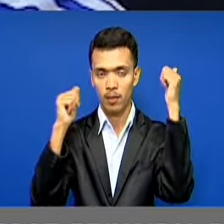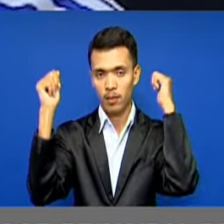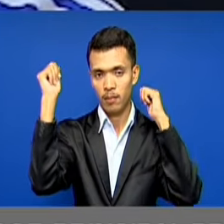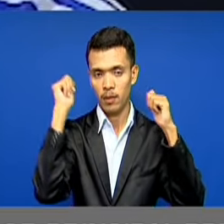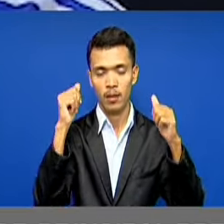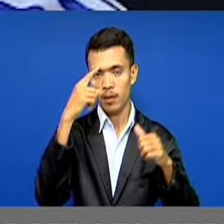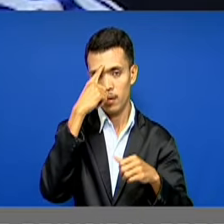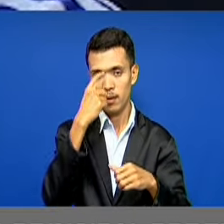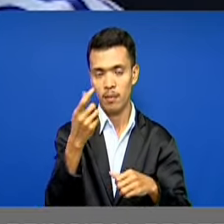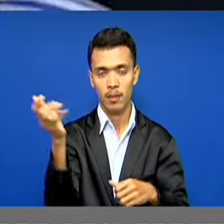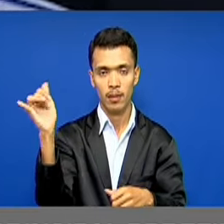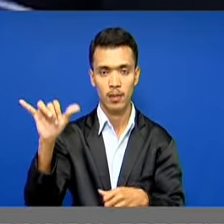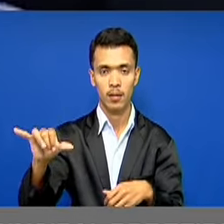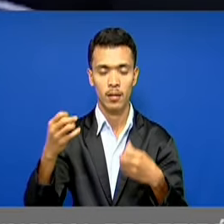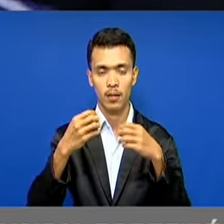Tamba sira la ia